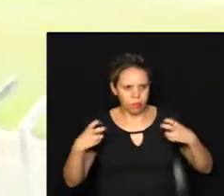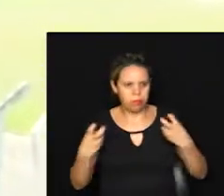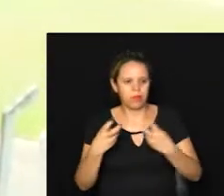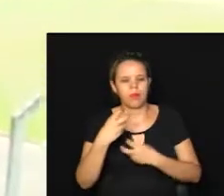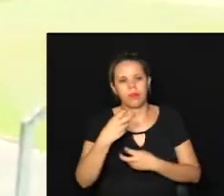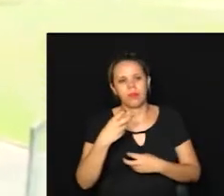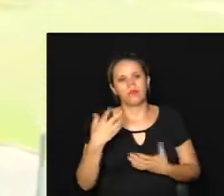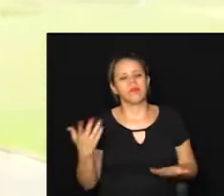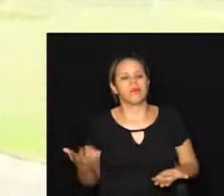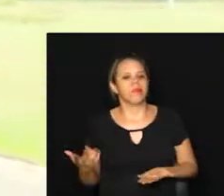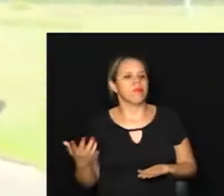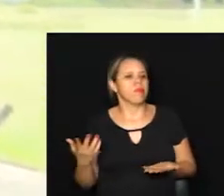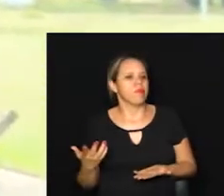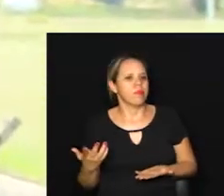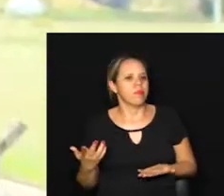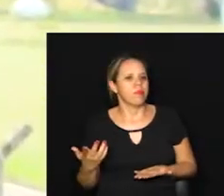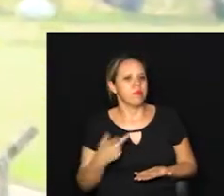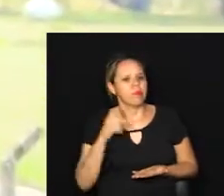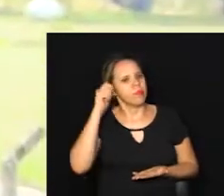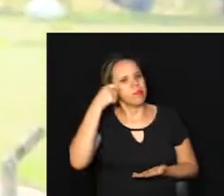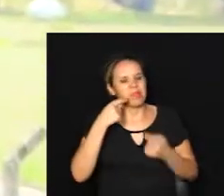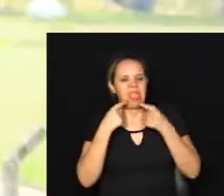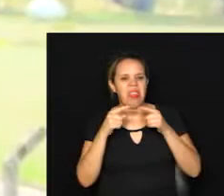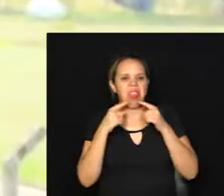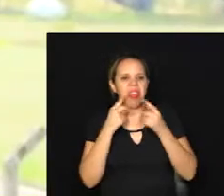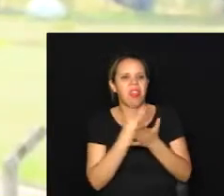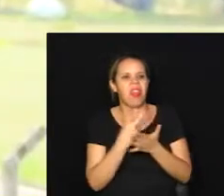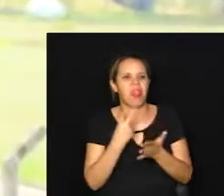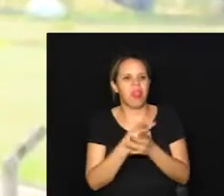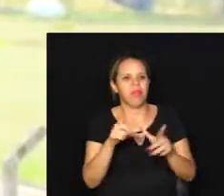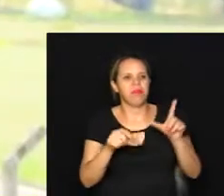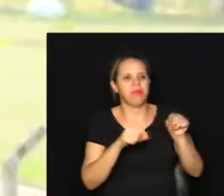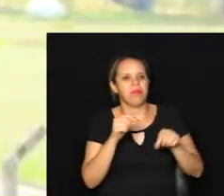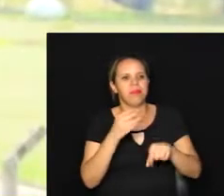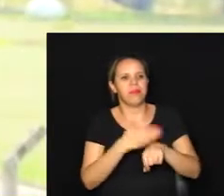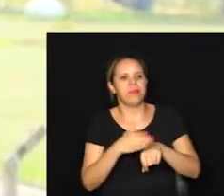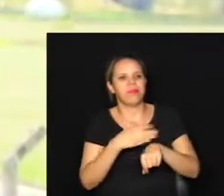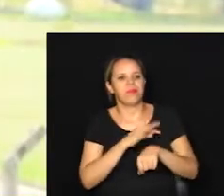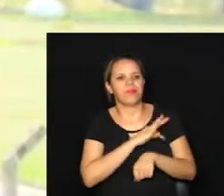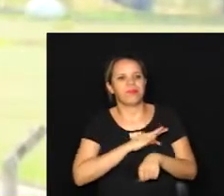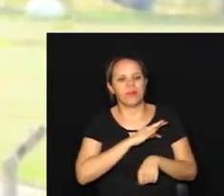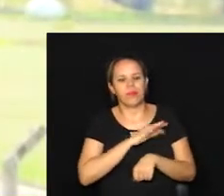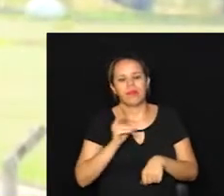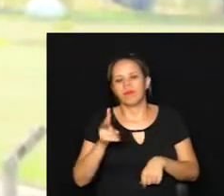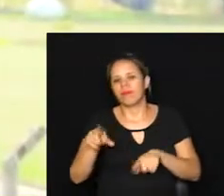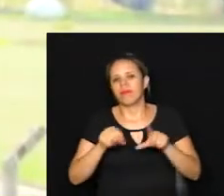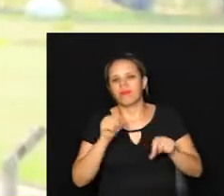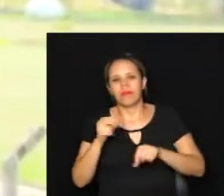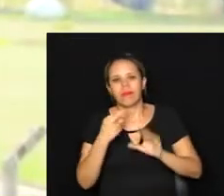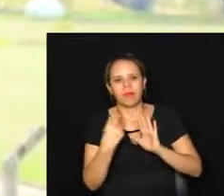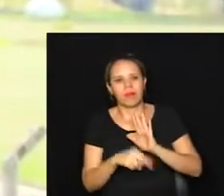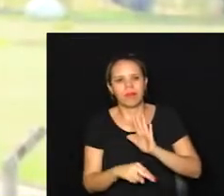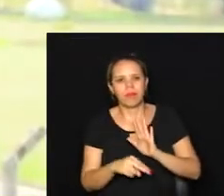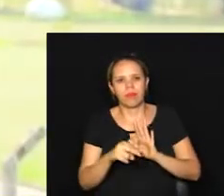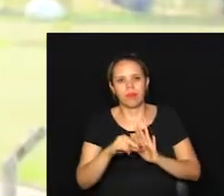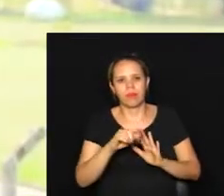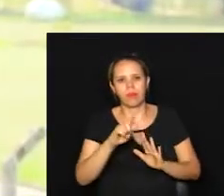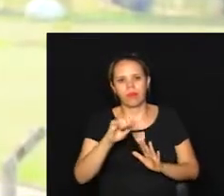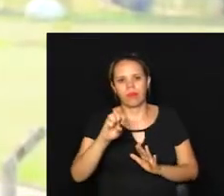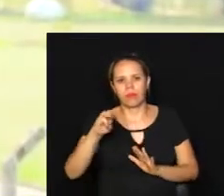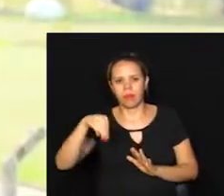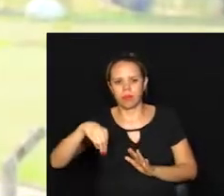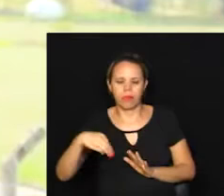vezes reclama de um ciclo de mesmice na escolha dos treinadores, sempre optando por nomes como Gilson Kleina,